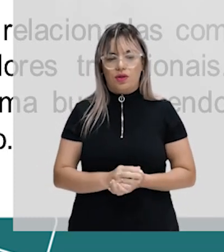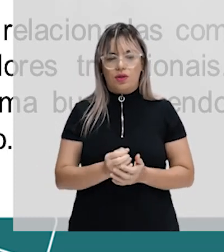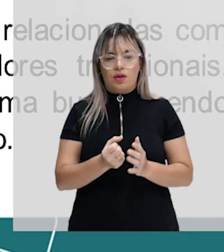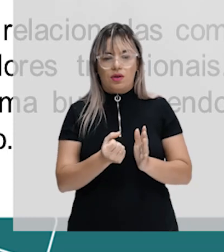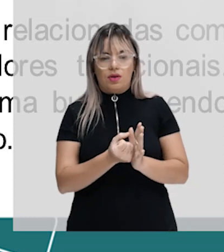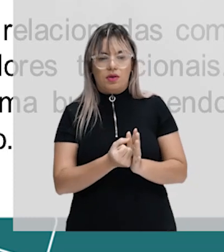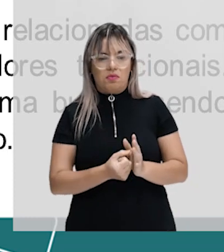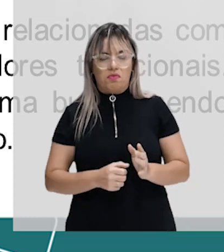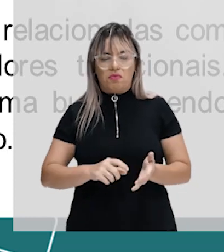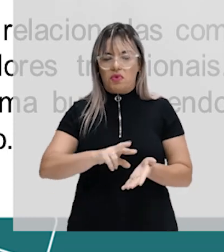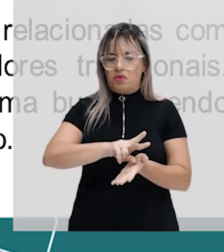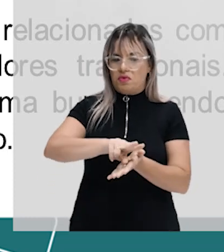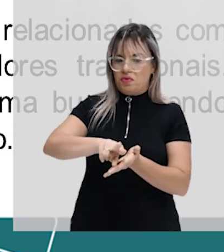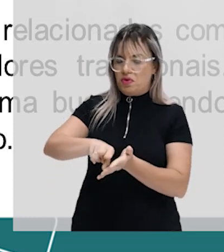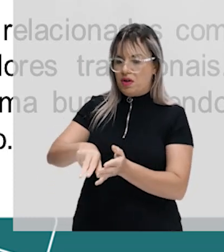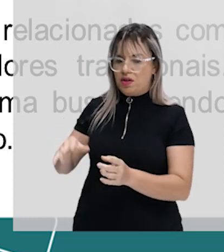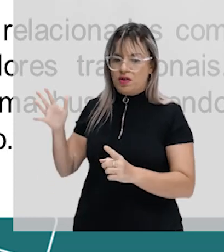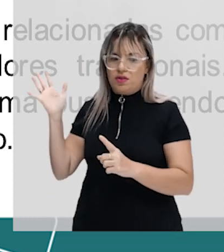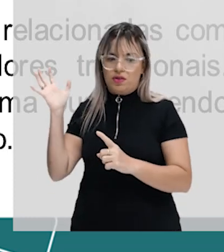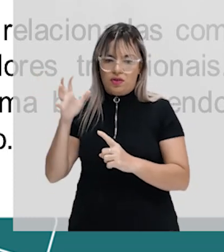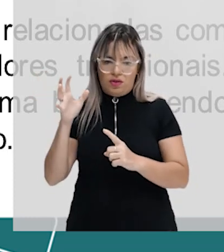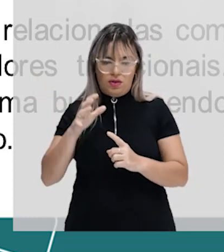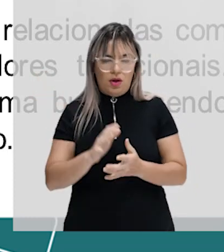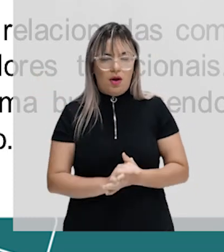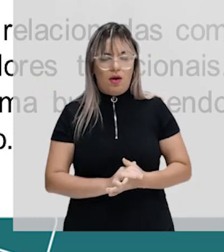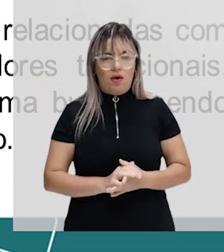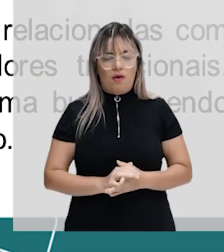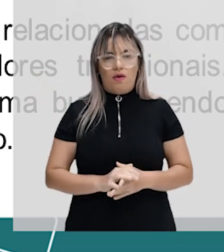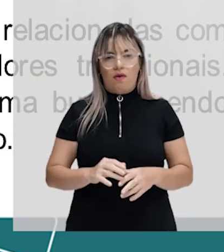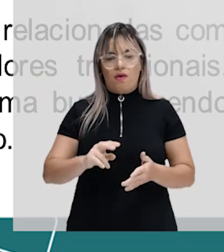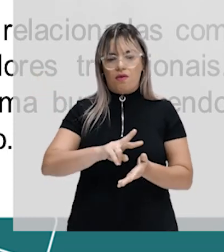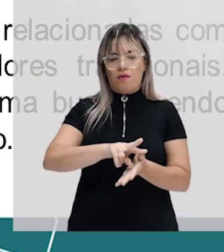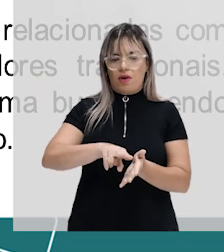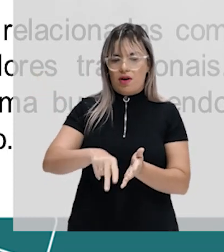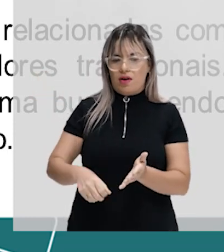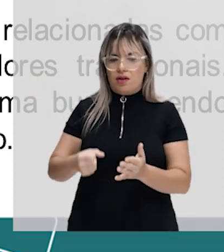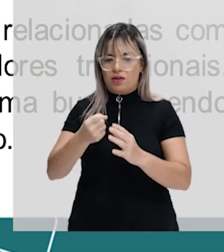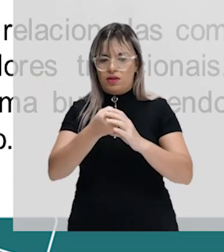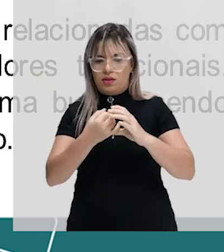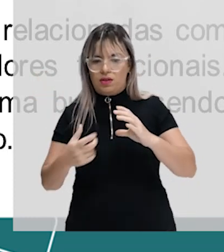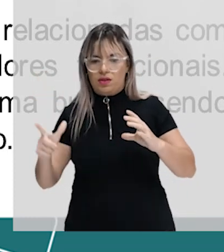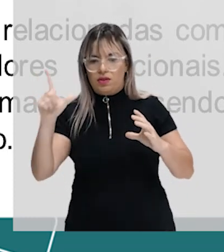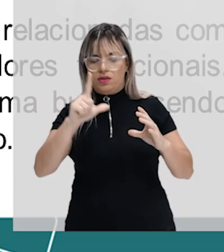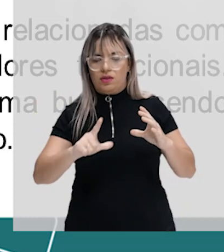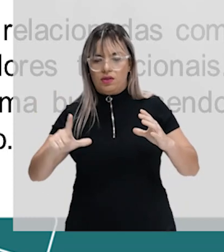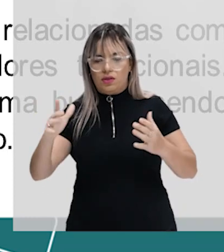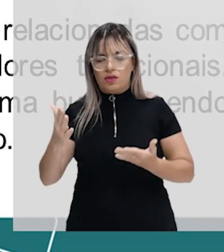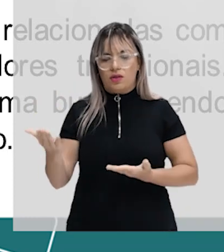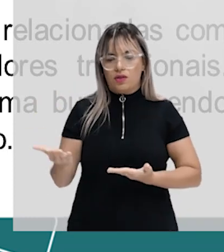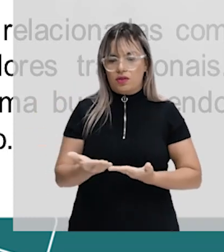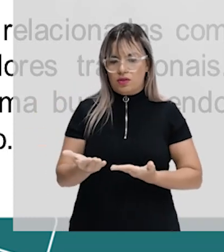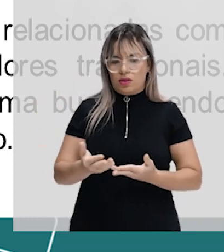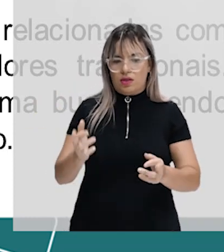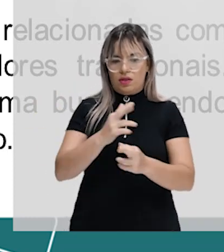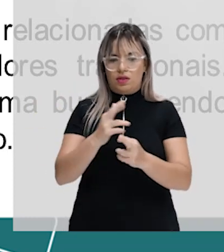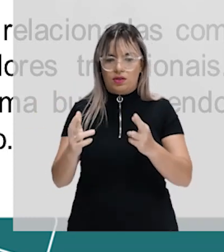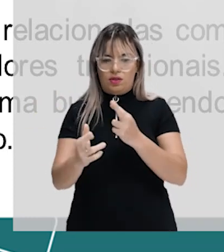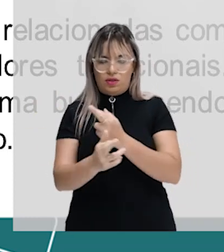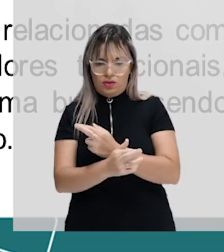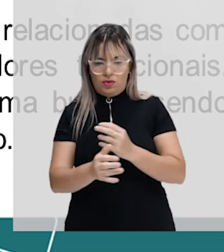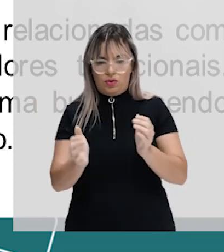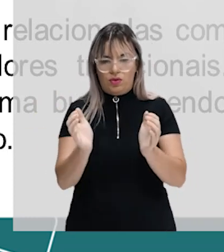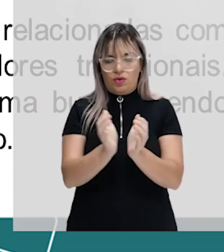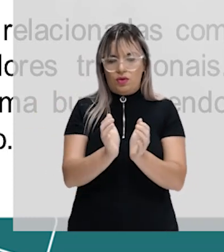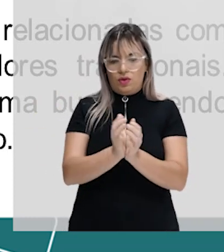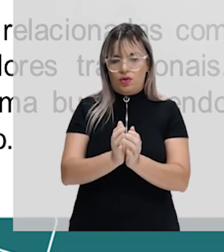estão relacionadas com o movimento modernista, iniciado lá, né, no século XX, como a ruptura com os valores tradicionais. A